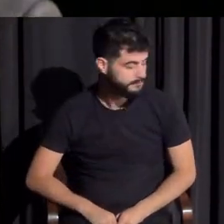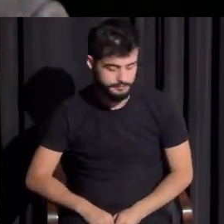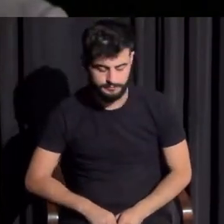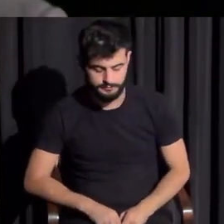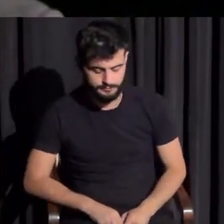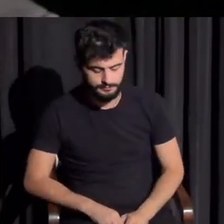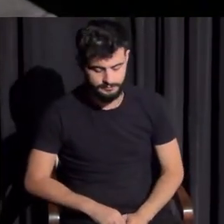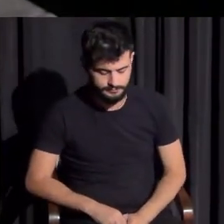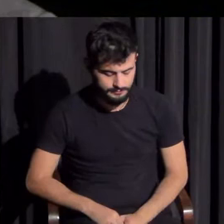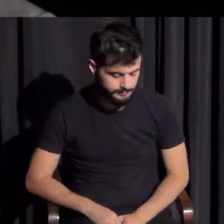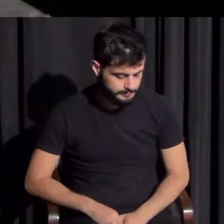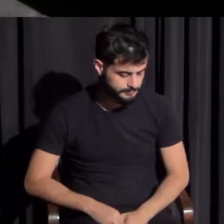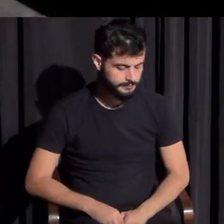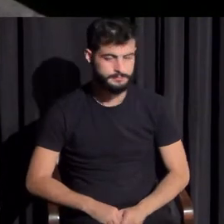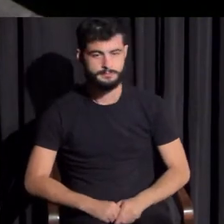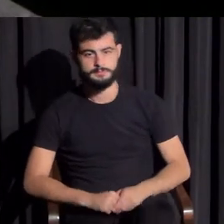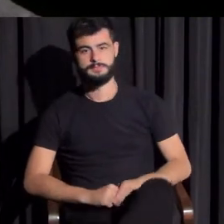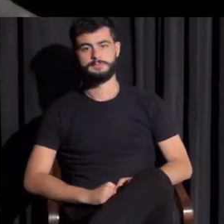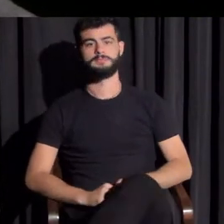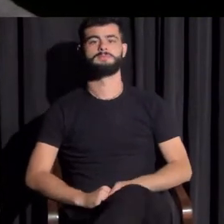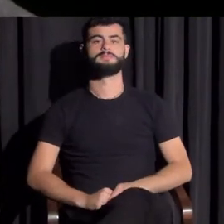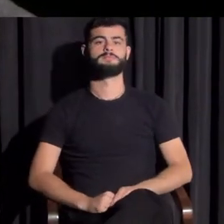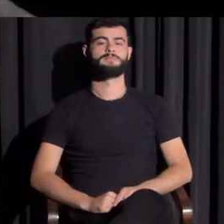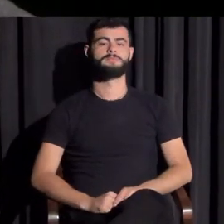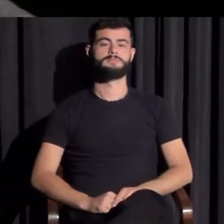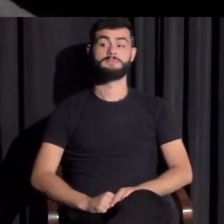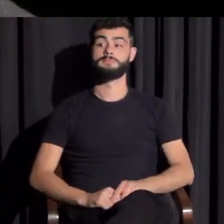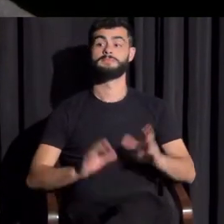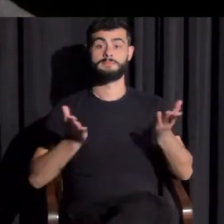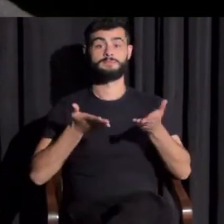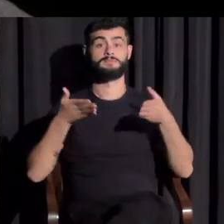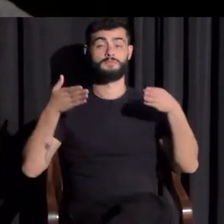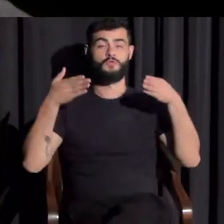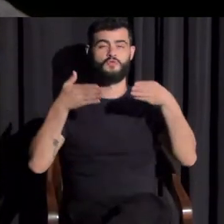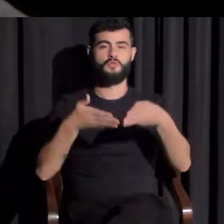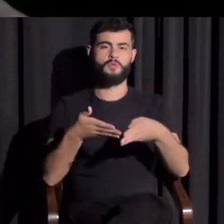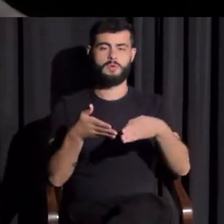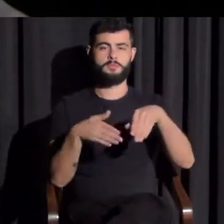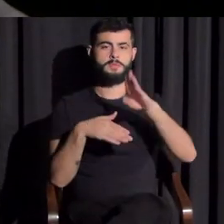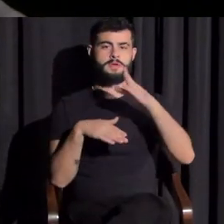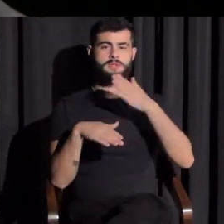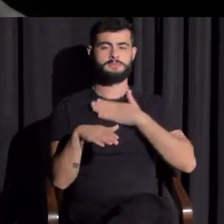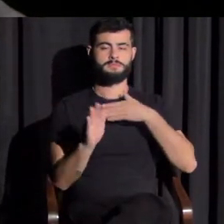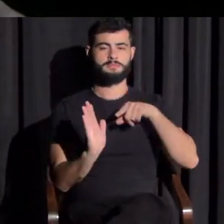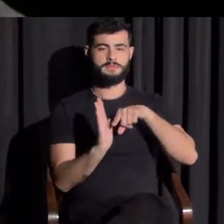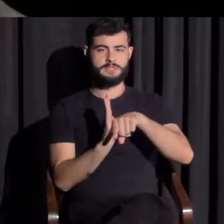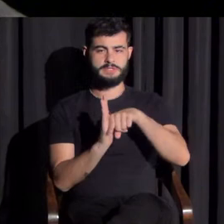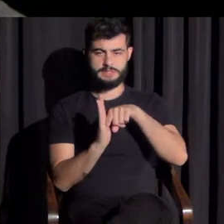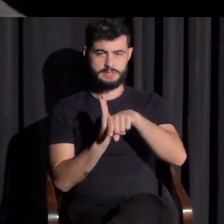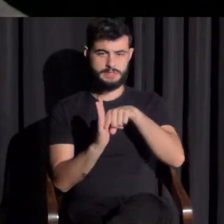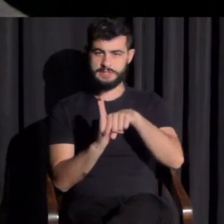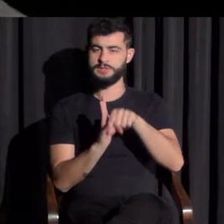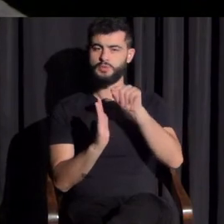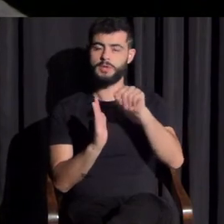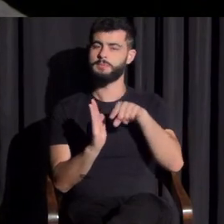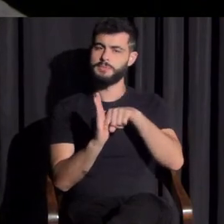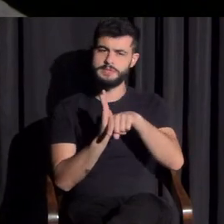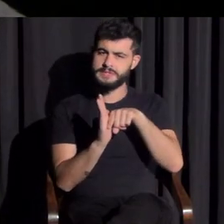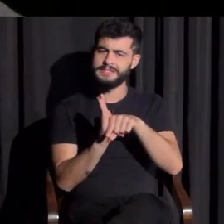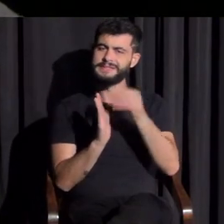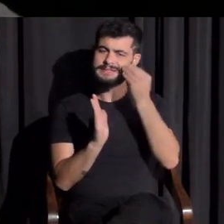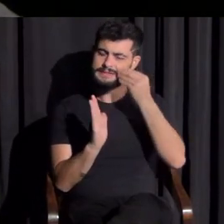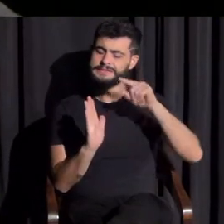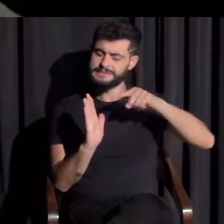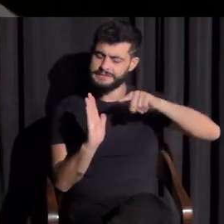agora, entrando um pouco mais propriamente dito na pesquisa, né, como eu disse, a pesquisa é um desdobramento, né, de outras pesquisas que têm